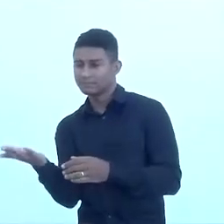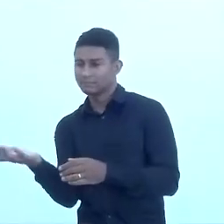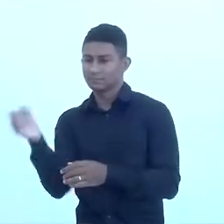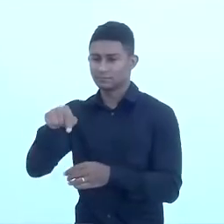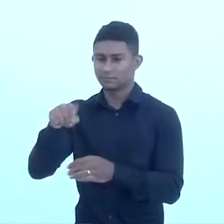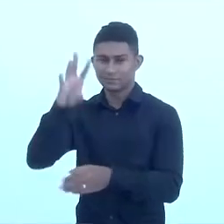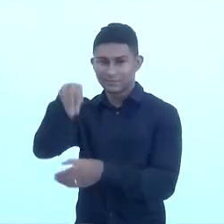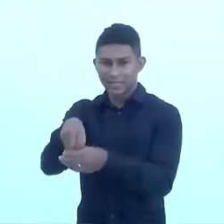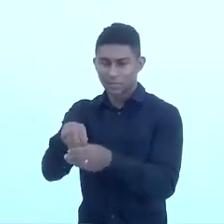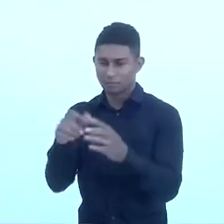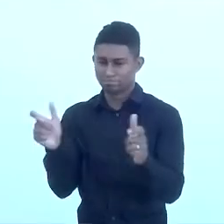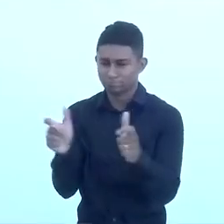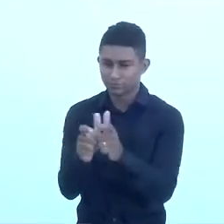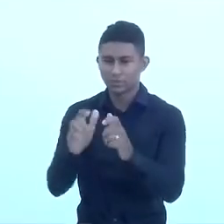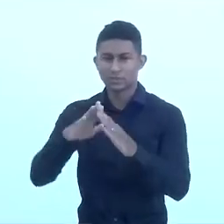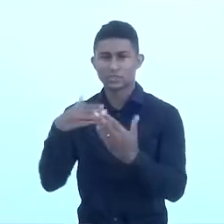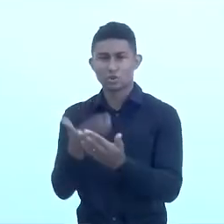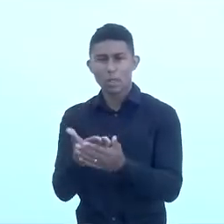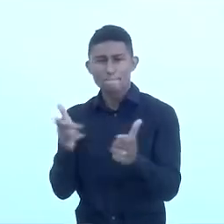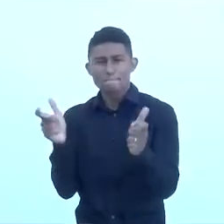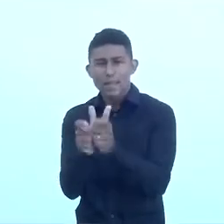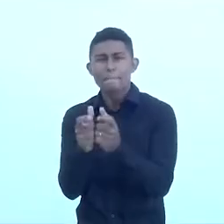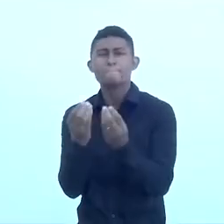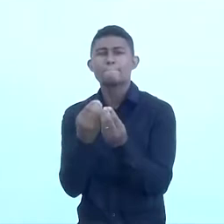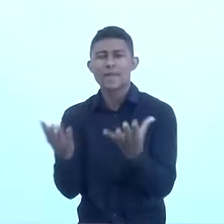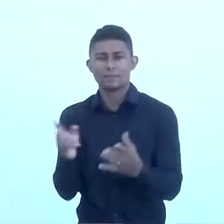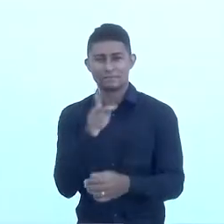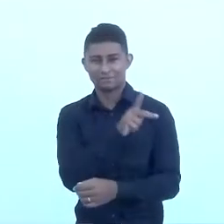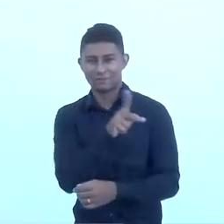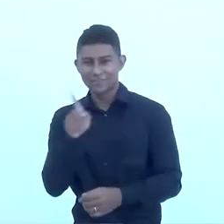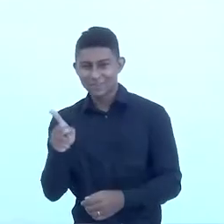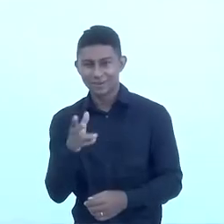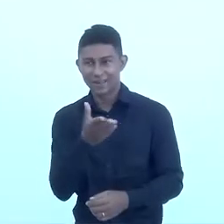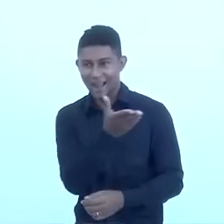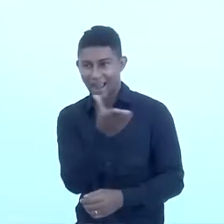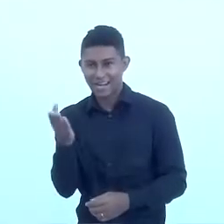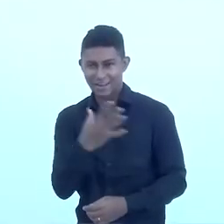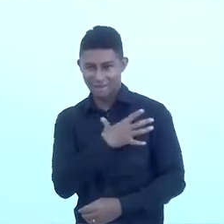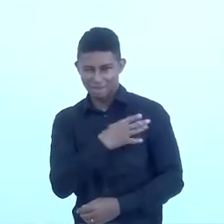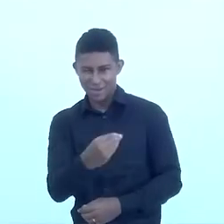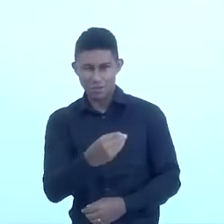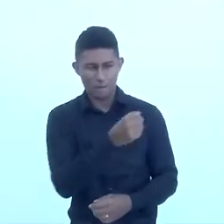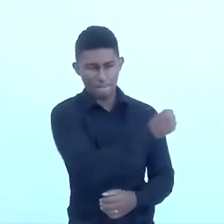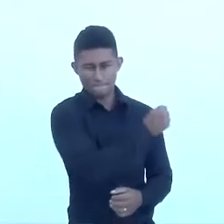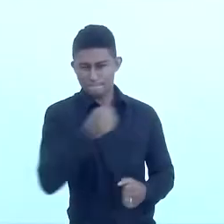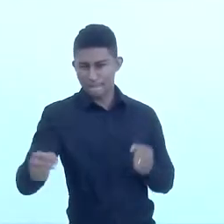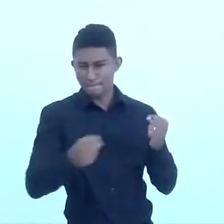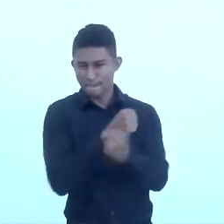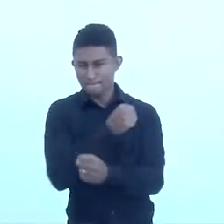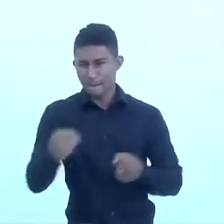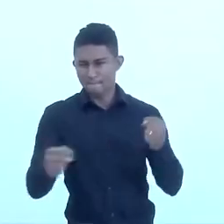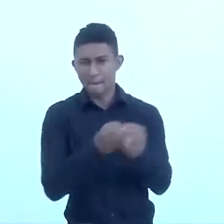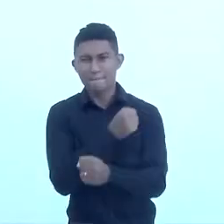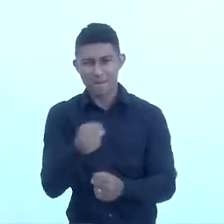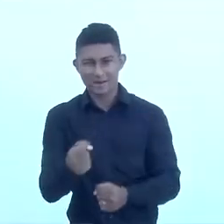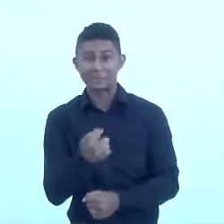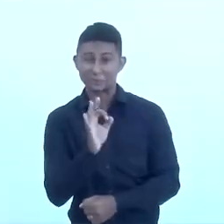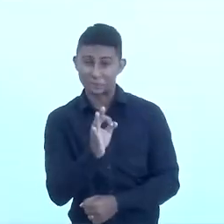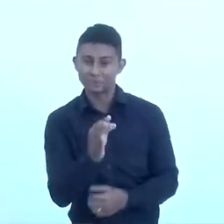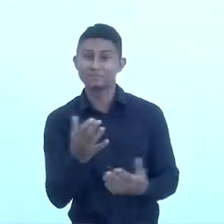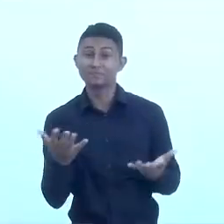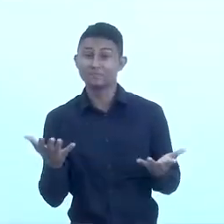eles criaram uma escolinha para os filhos dos professores. Os professores criaram uma escola para os seus próprios filhos